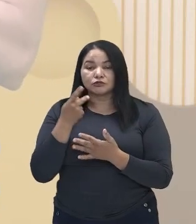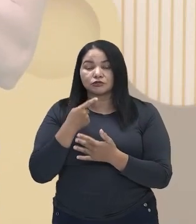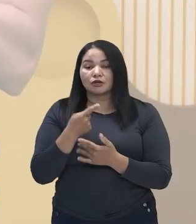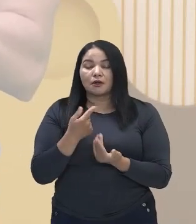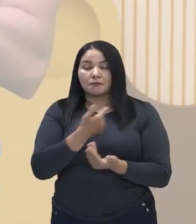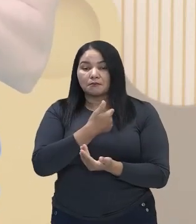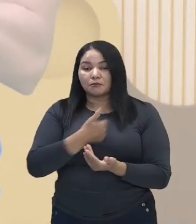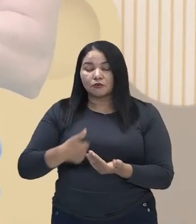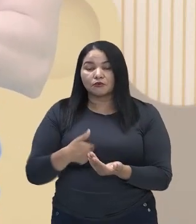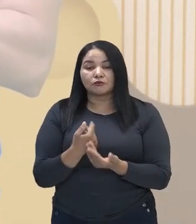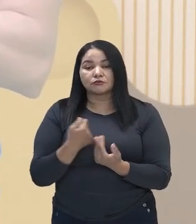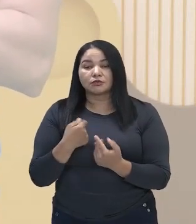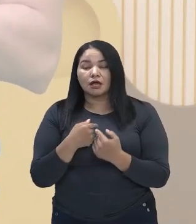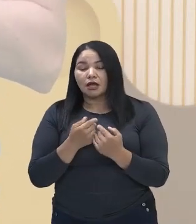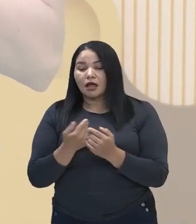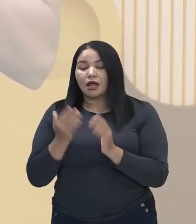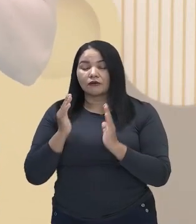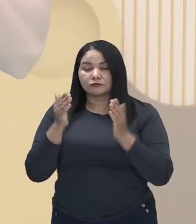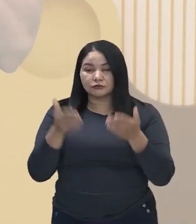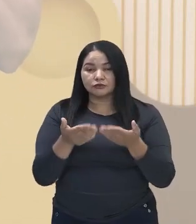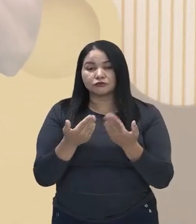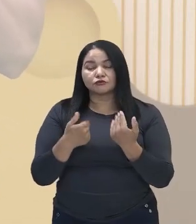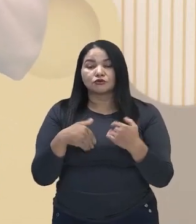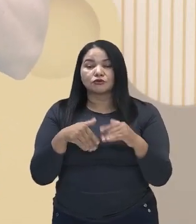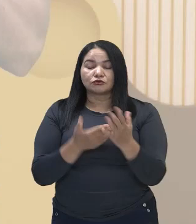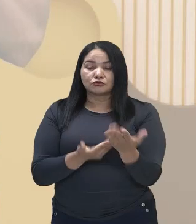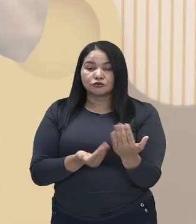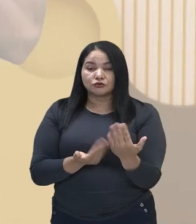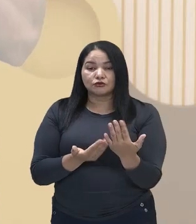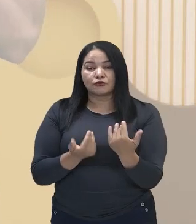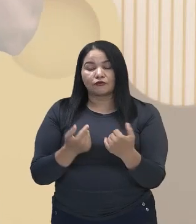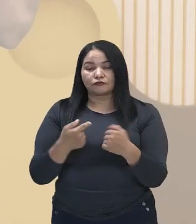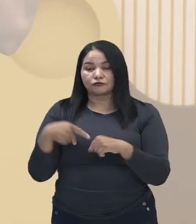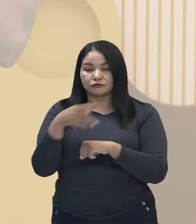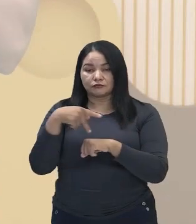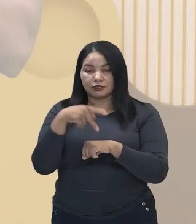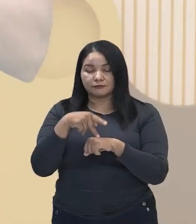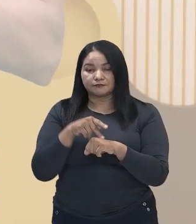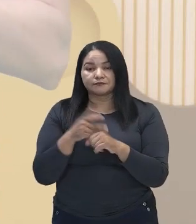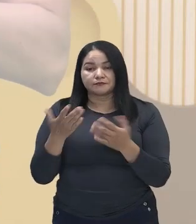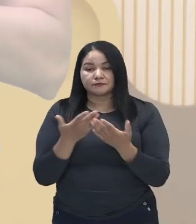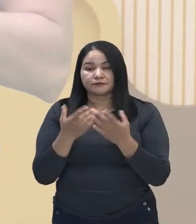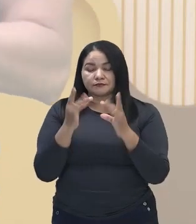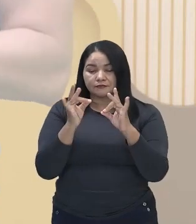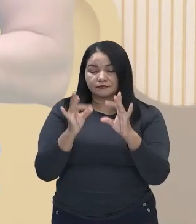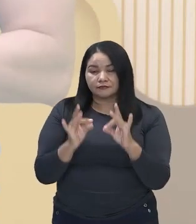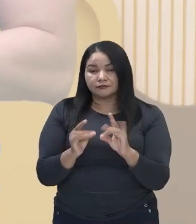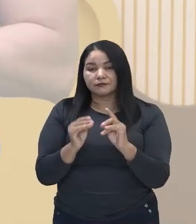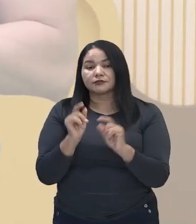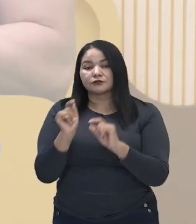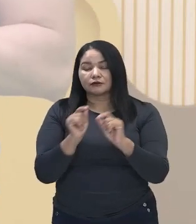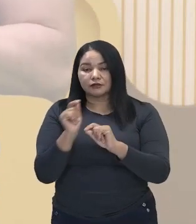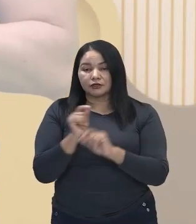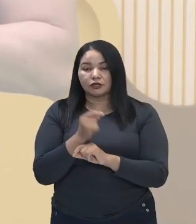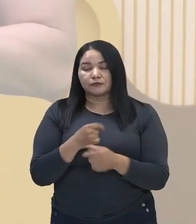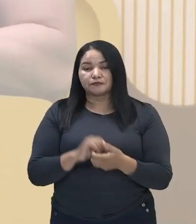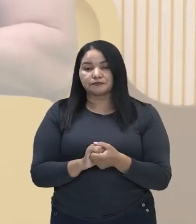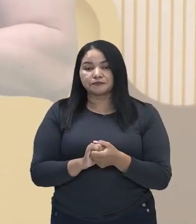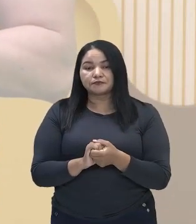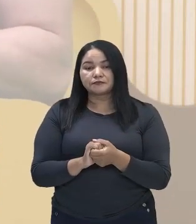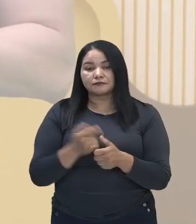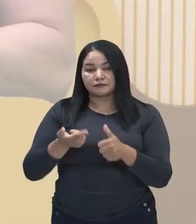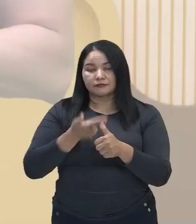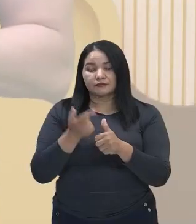para os jovens do nosso país e agora eu vou caracterizar algumas em específico. É o caso, por exemplo, do programa